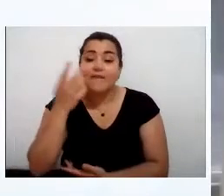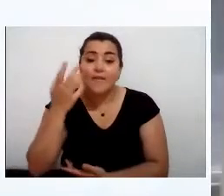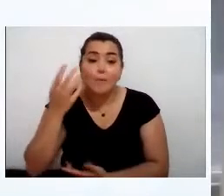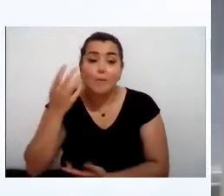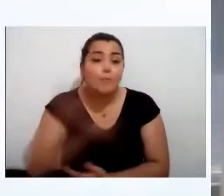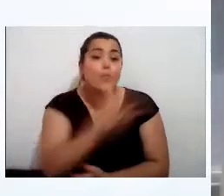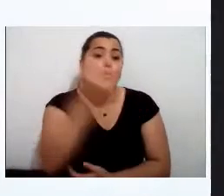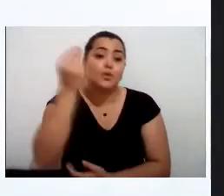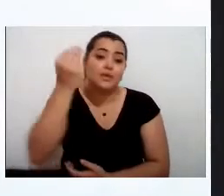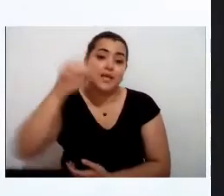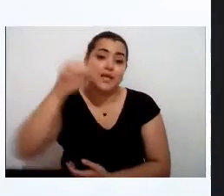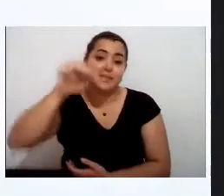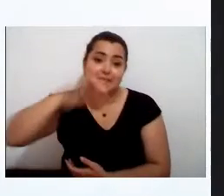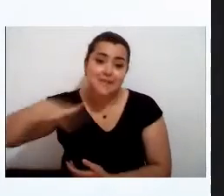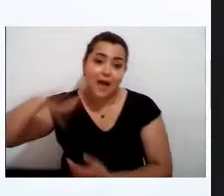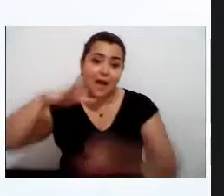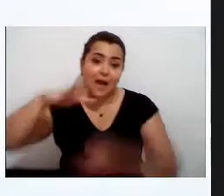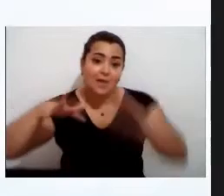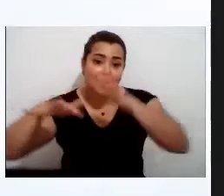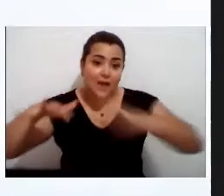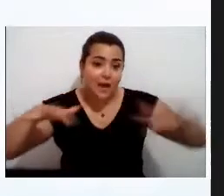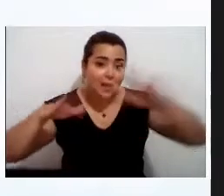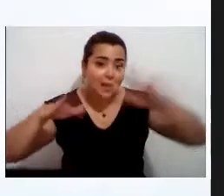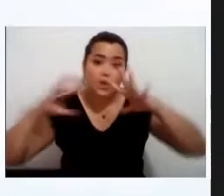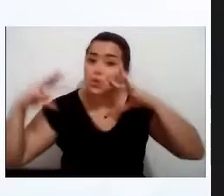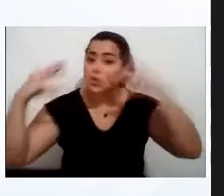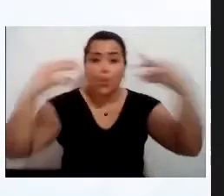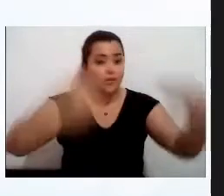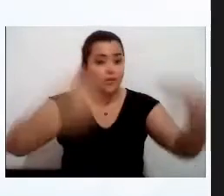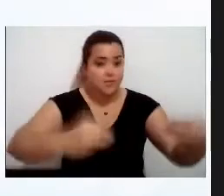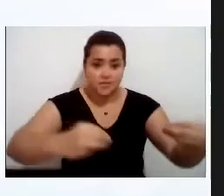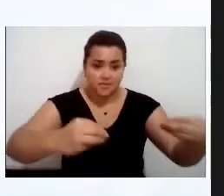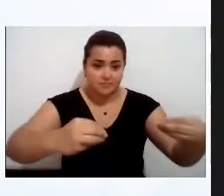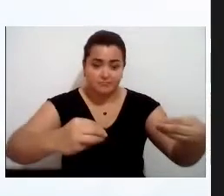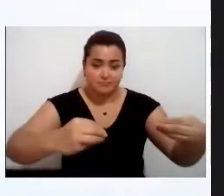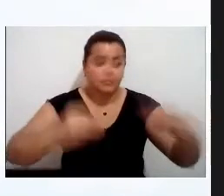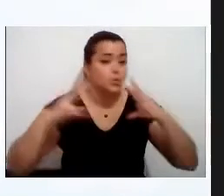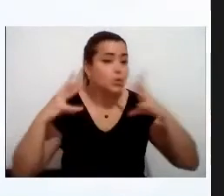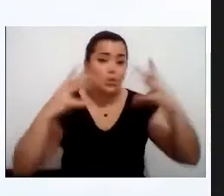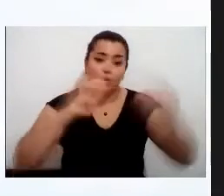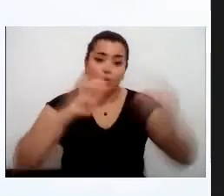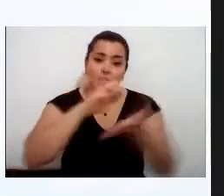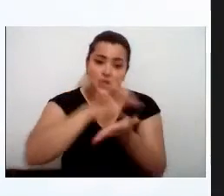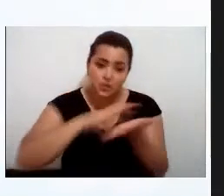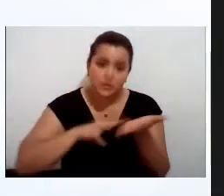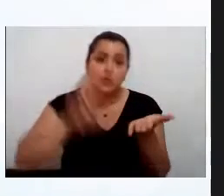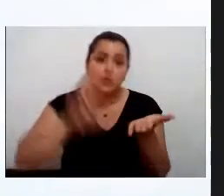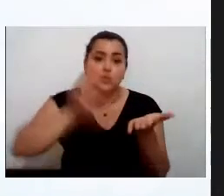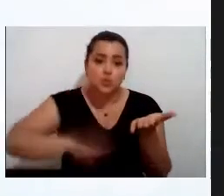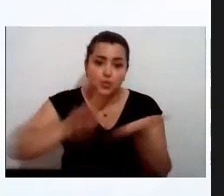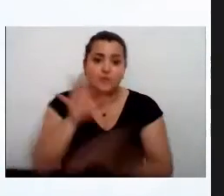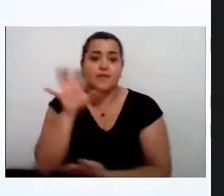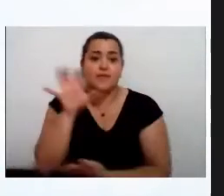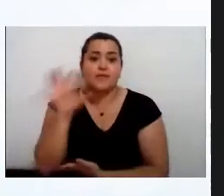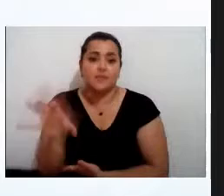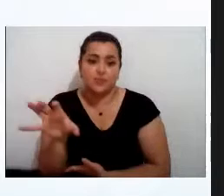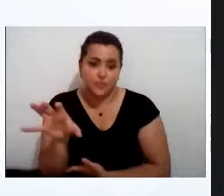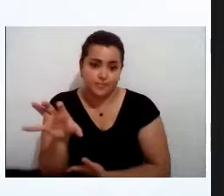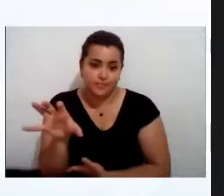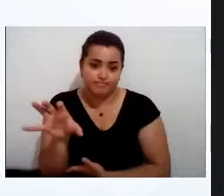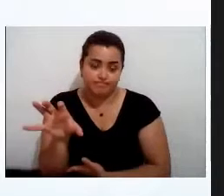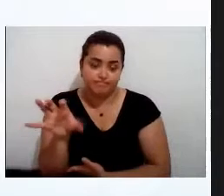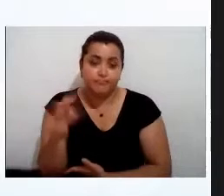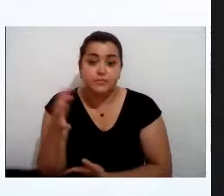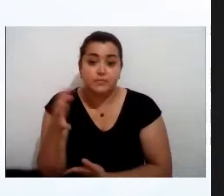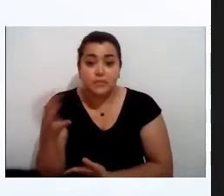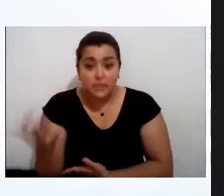né? Em todas as categorias, em quase todas as atividades econômicas nas relações de